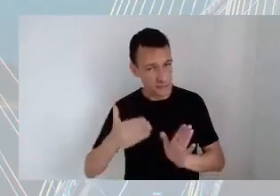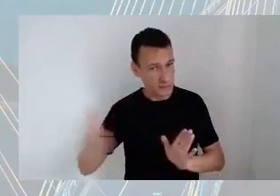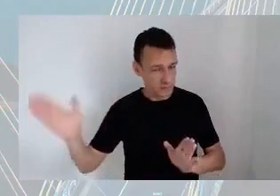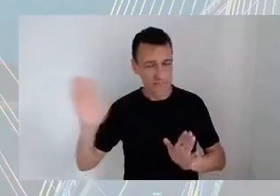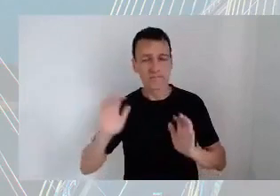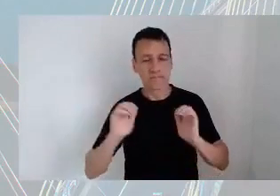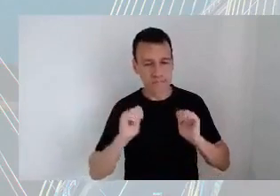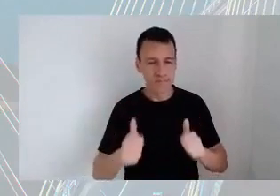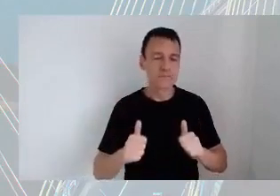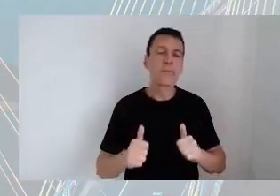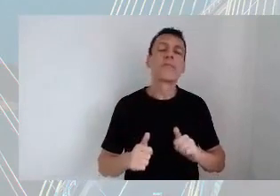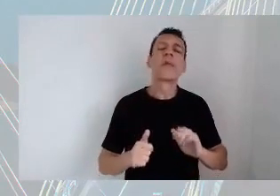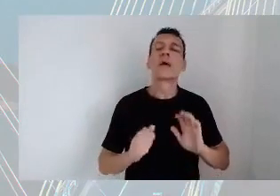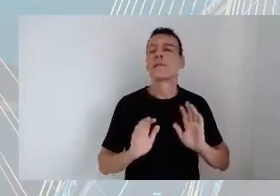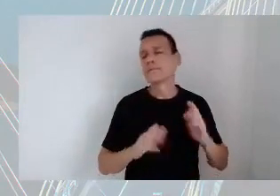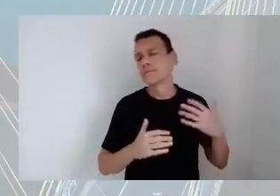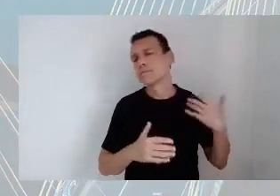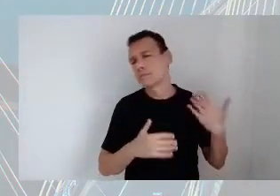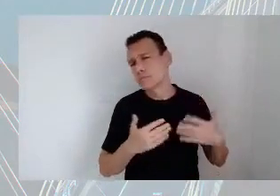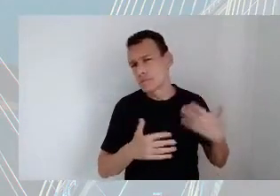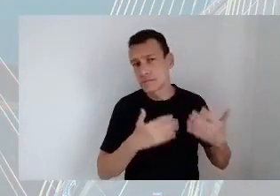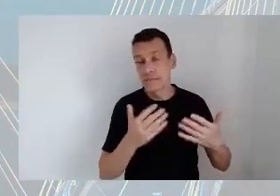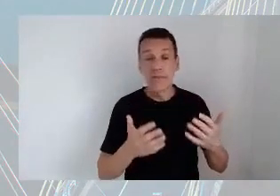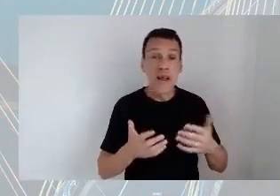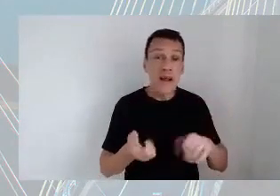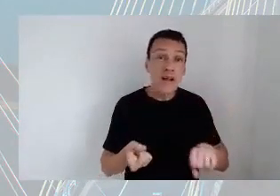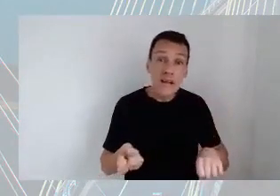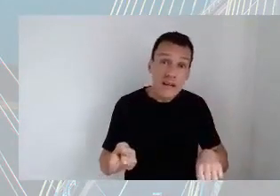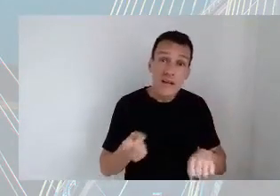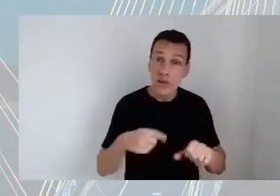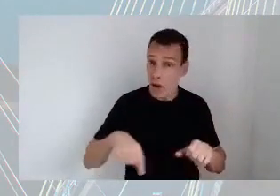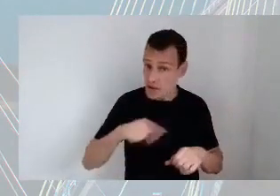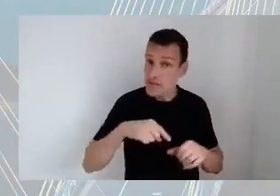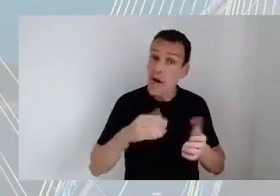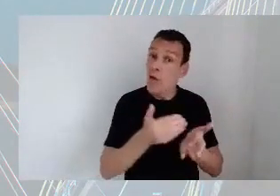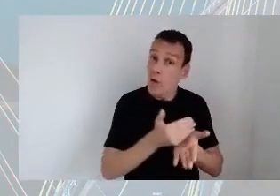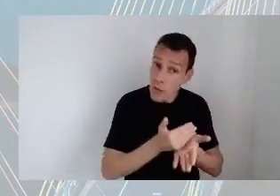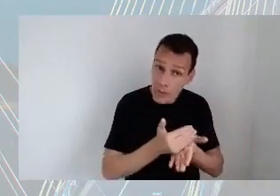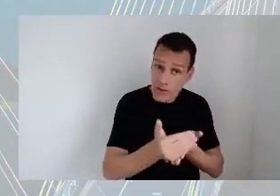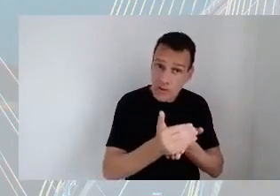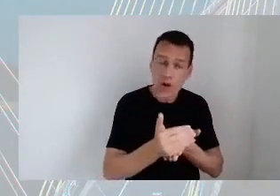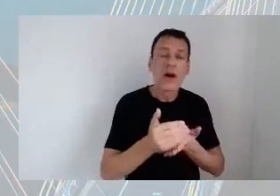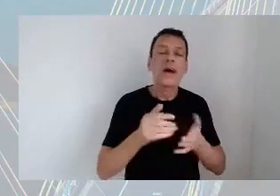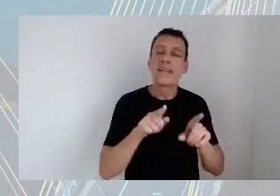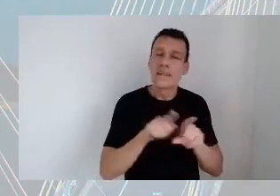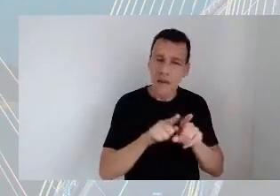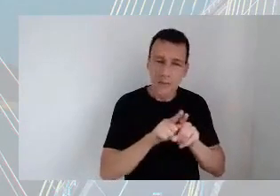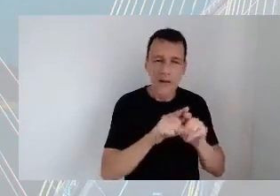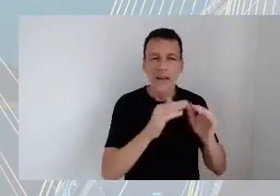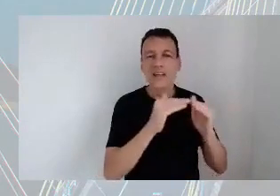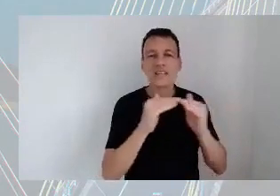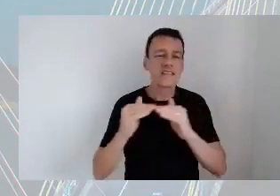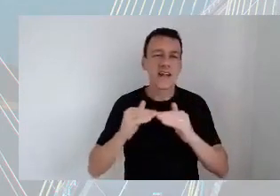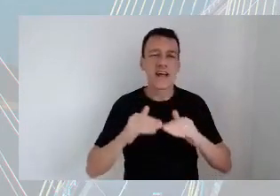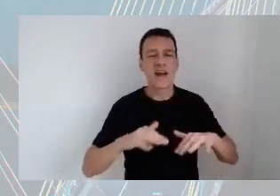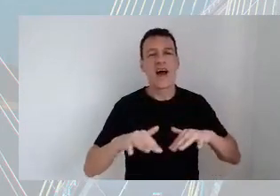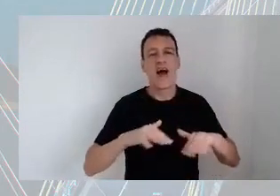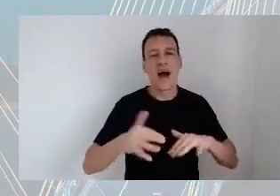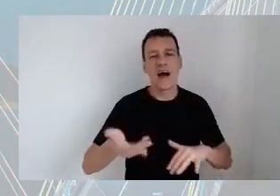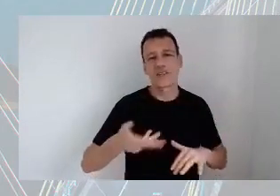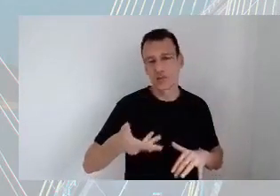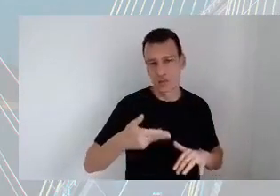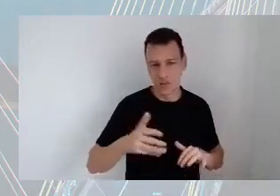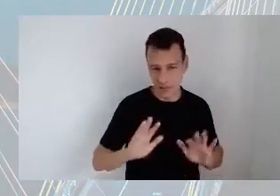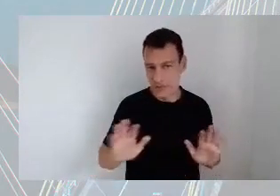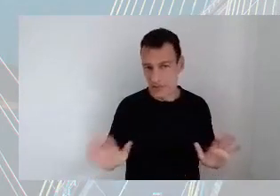imediato, entramos também nessa organização com uma esteira ágil também, a exemplo do outro cliente que a gente trouxe. Qual